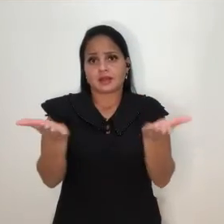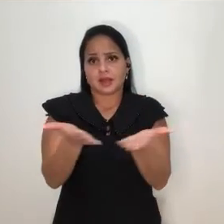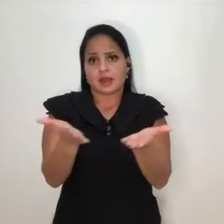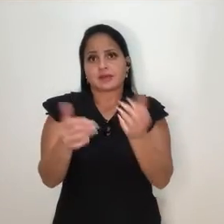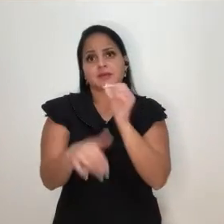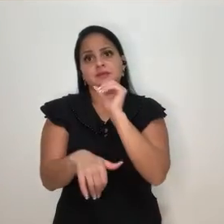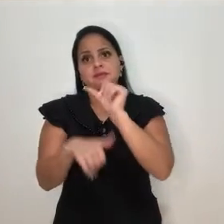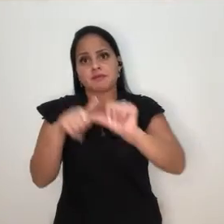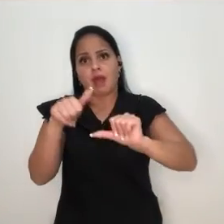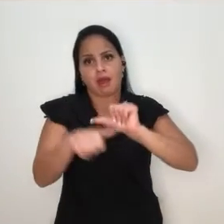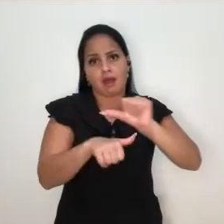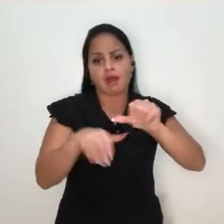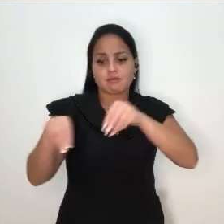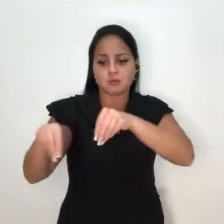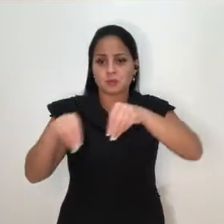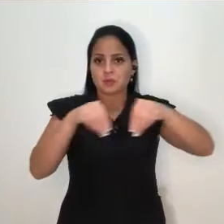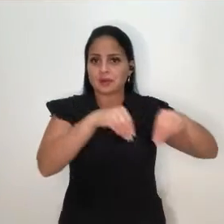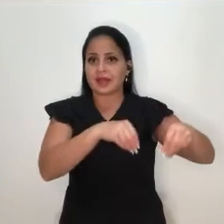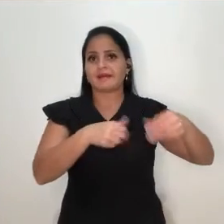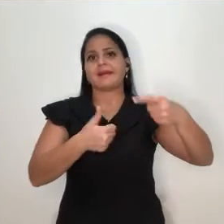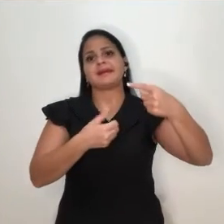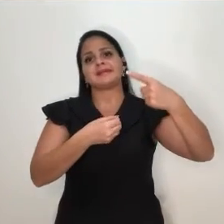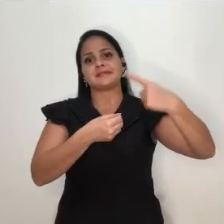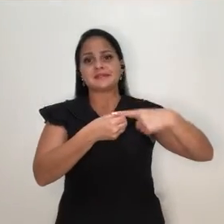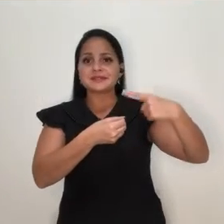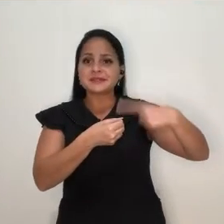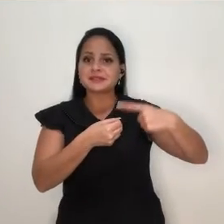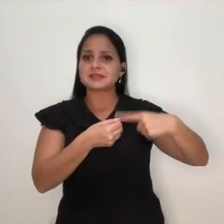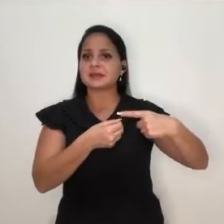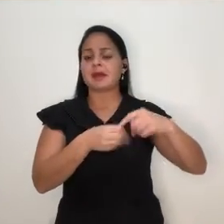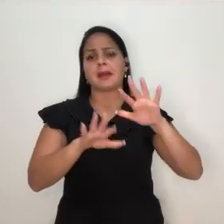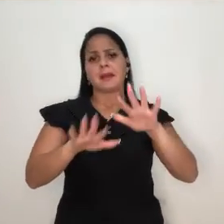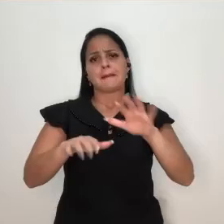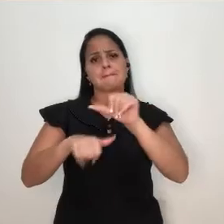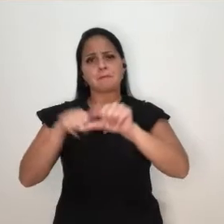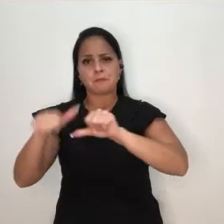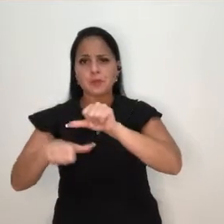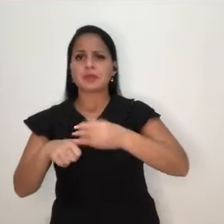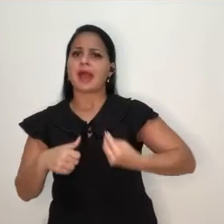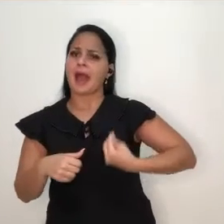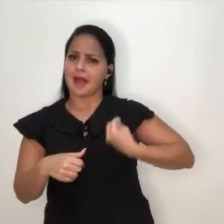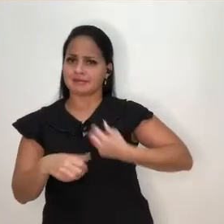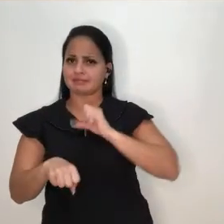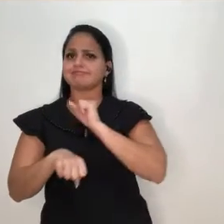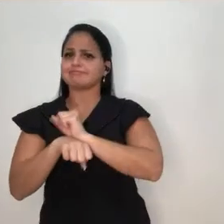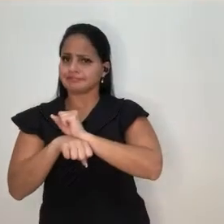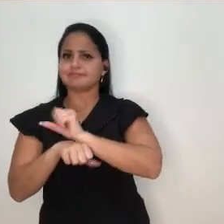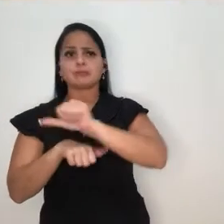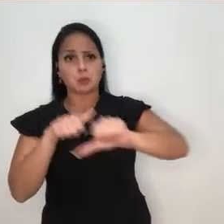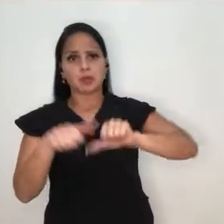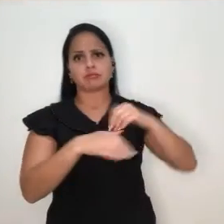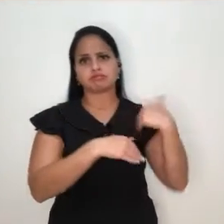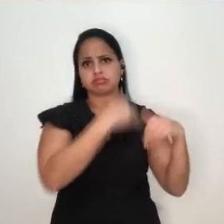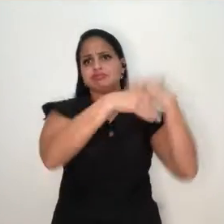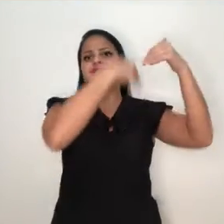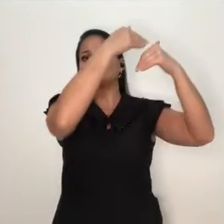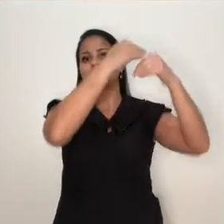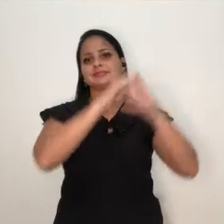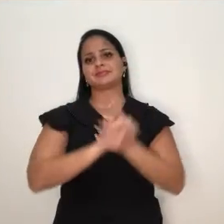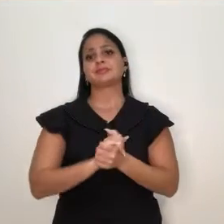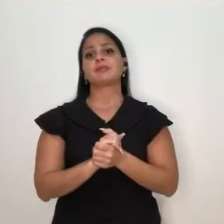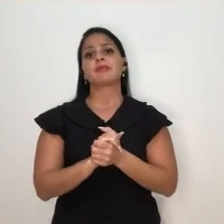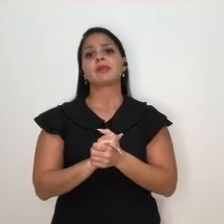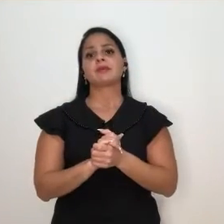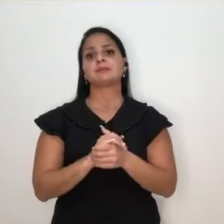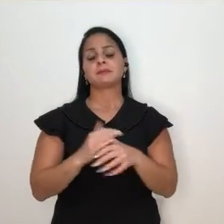hoje, assim, de mudança de cidade, de sair um pouco da zona de conforto. E nesse período que eu fiquei